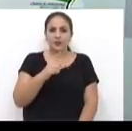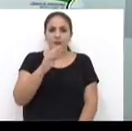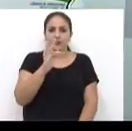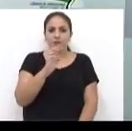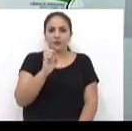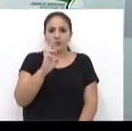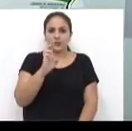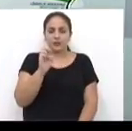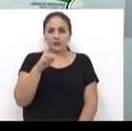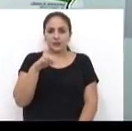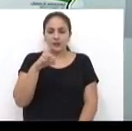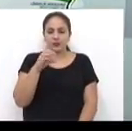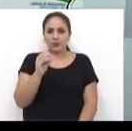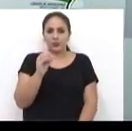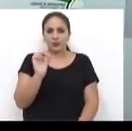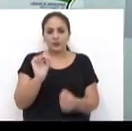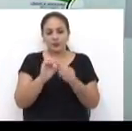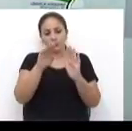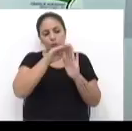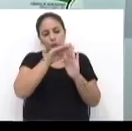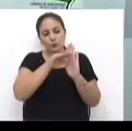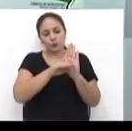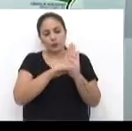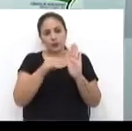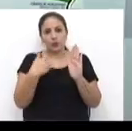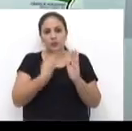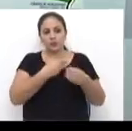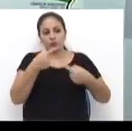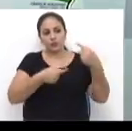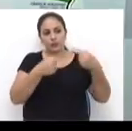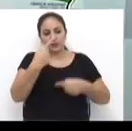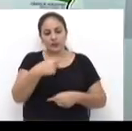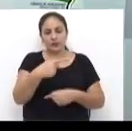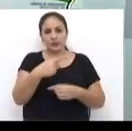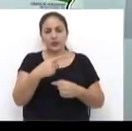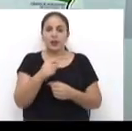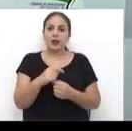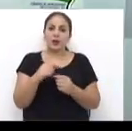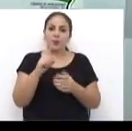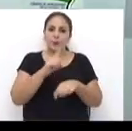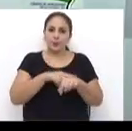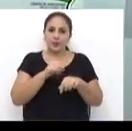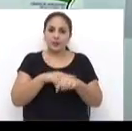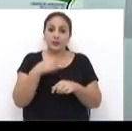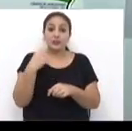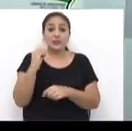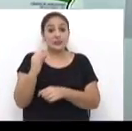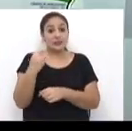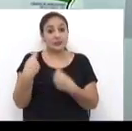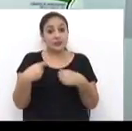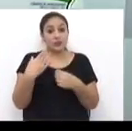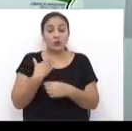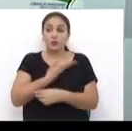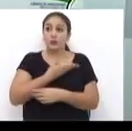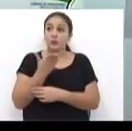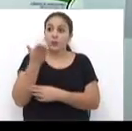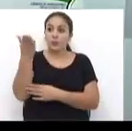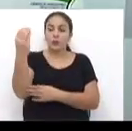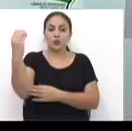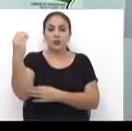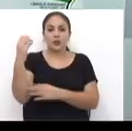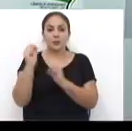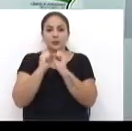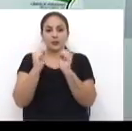Rigon, está organizando uma pauta para nós discutirmos aqui na Câmara essa situação e, se for necessário, inclusive, iremos a Porto